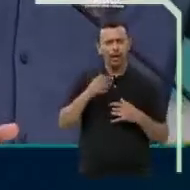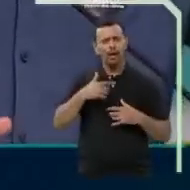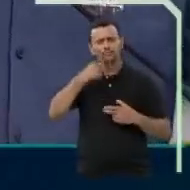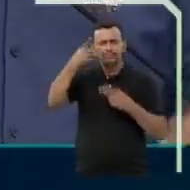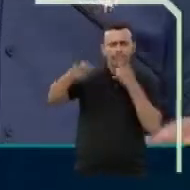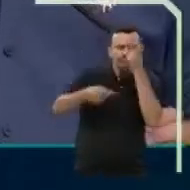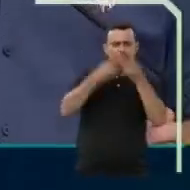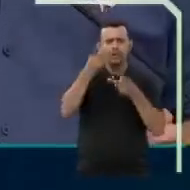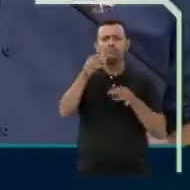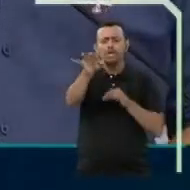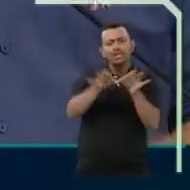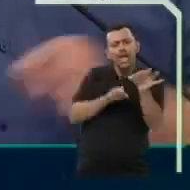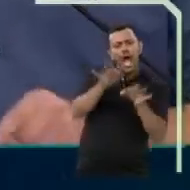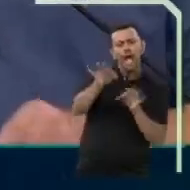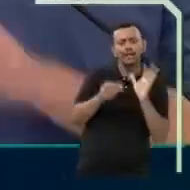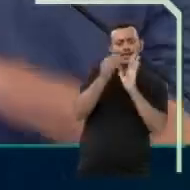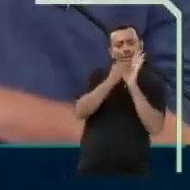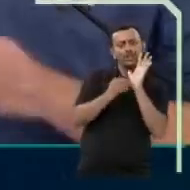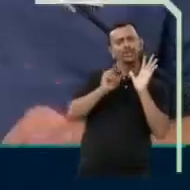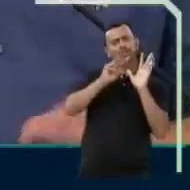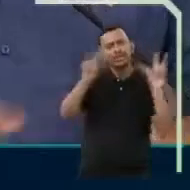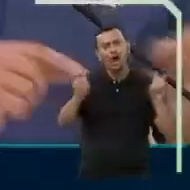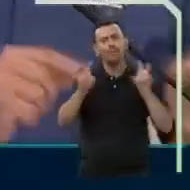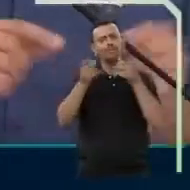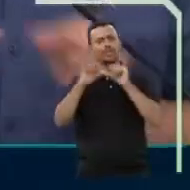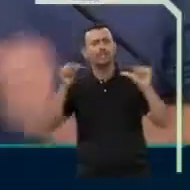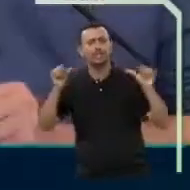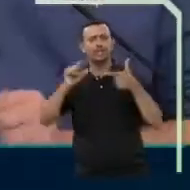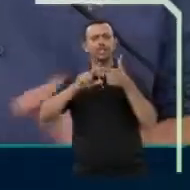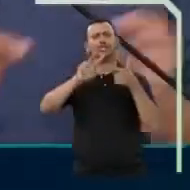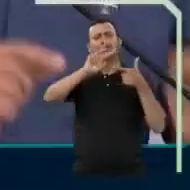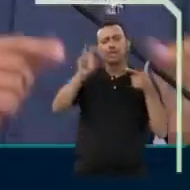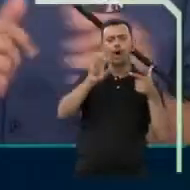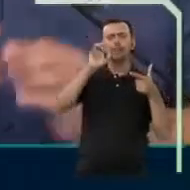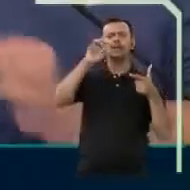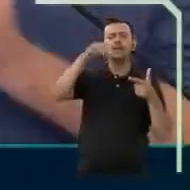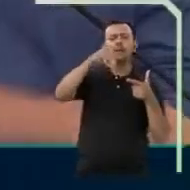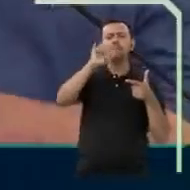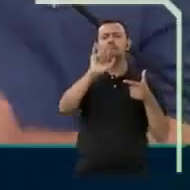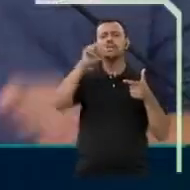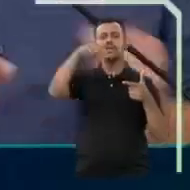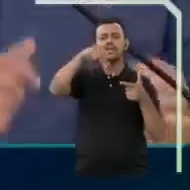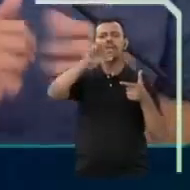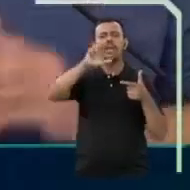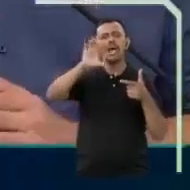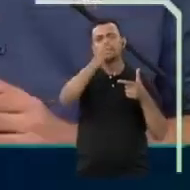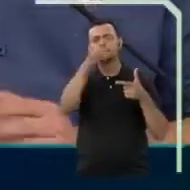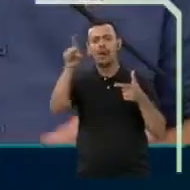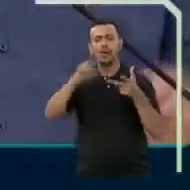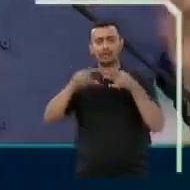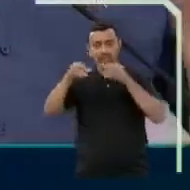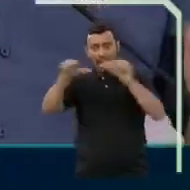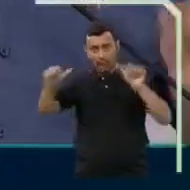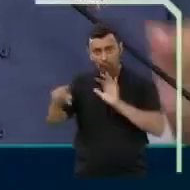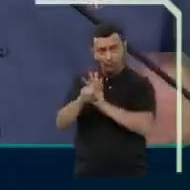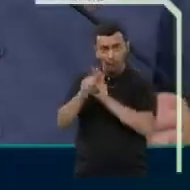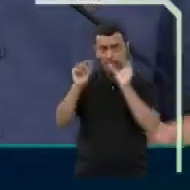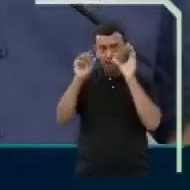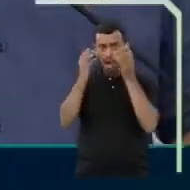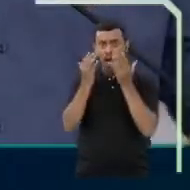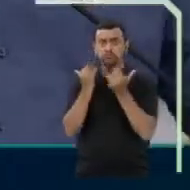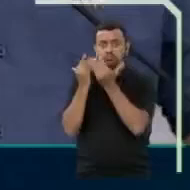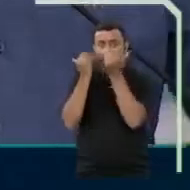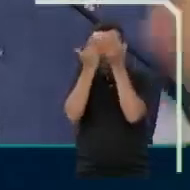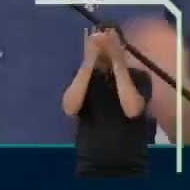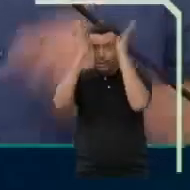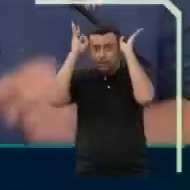seja em relação à matriz energética, ou pior ainda, de mineração, como a Renca, em terras indígenas, em terras quilombolas. Qualquer